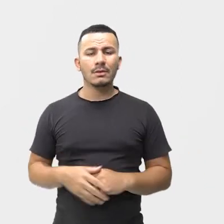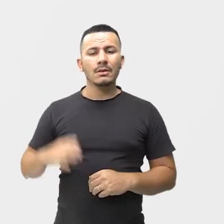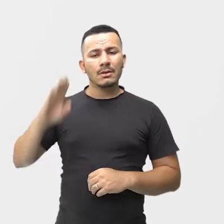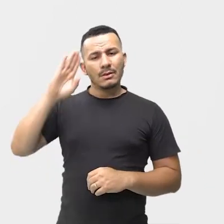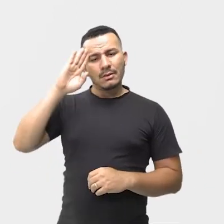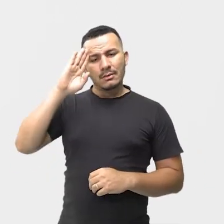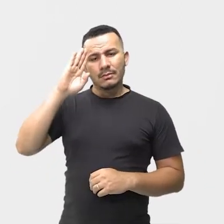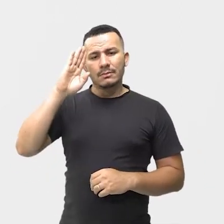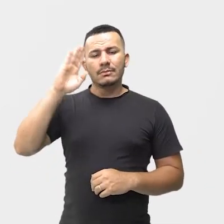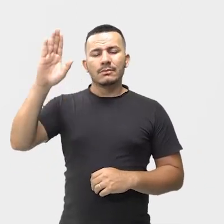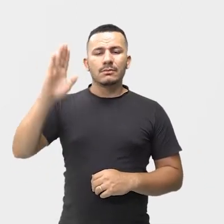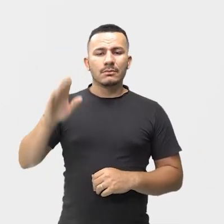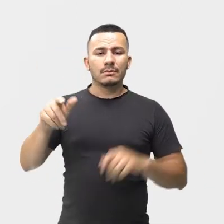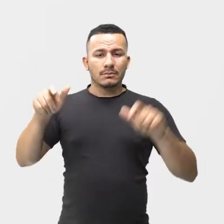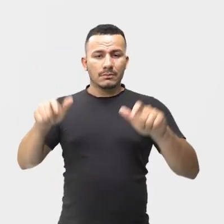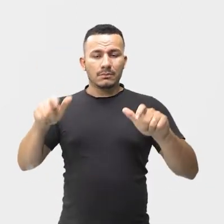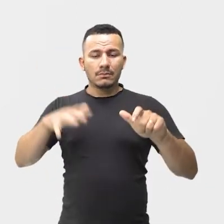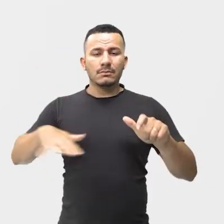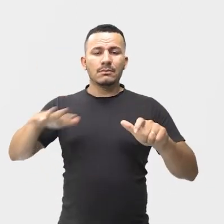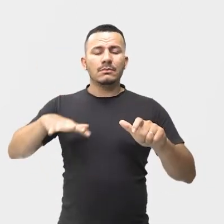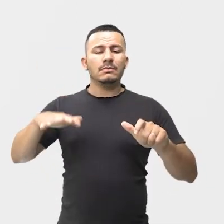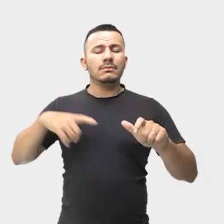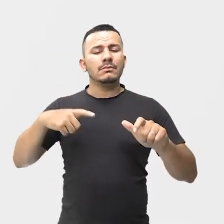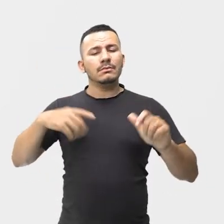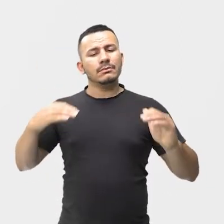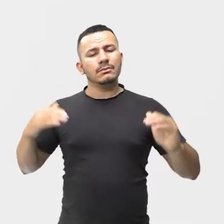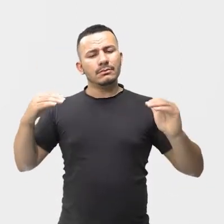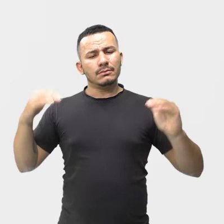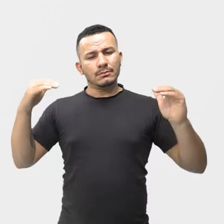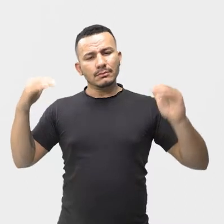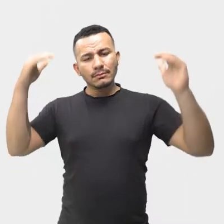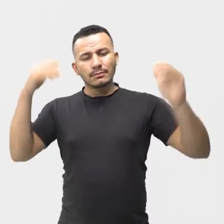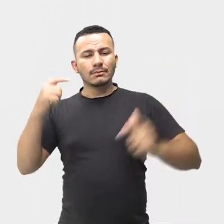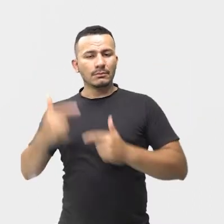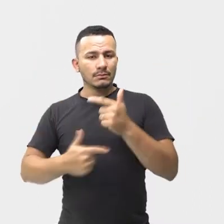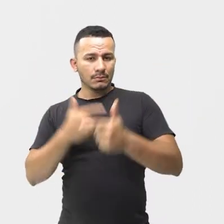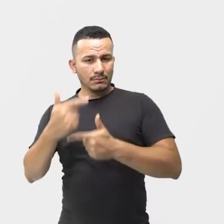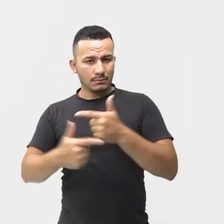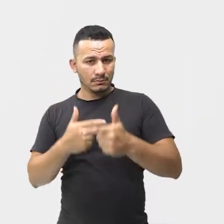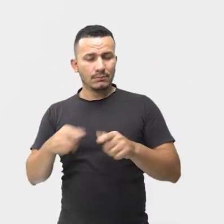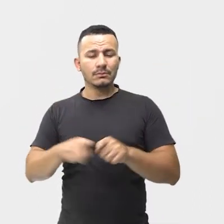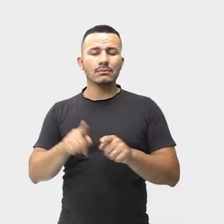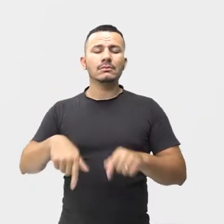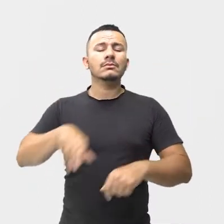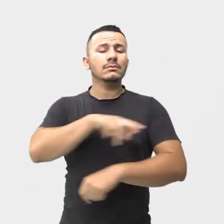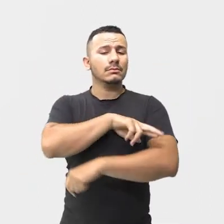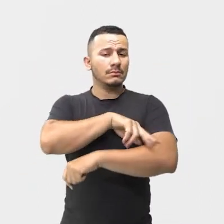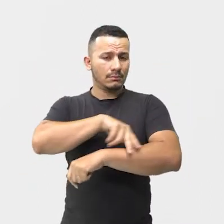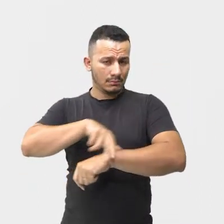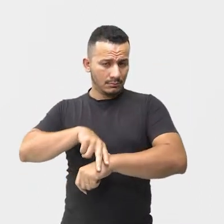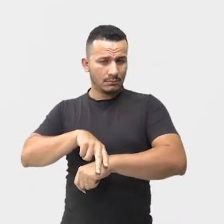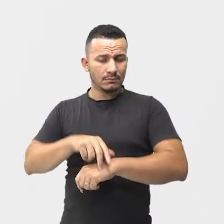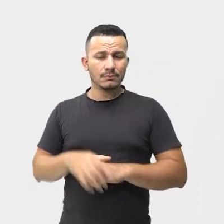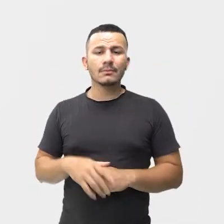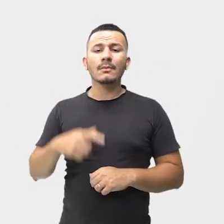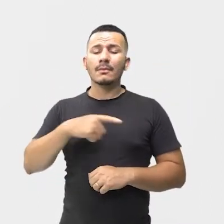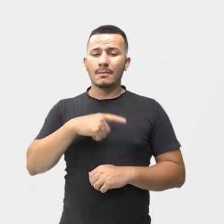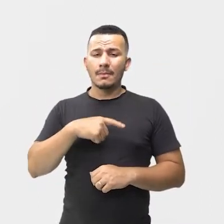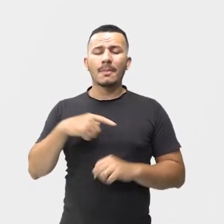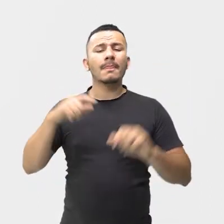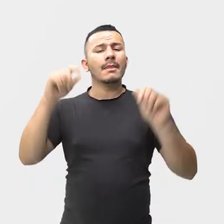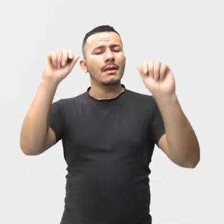a posição que ocupava na sociedade, os seus trabalhos e traços raciais. Faziam